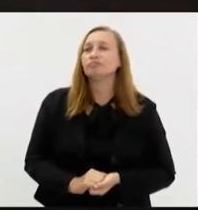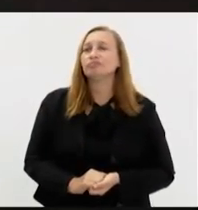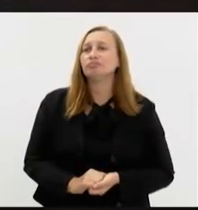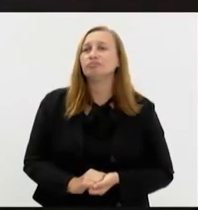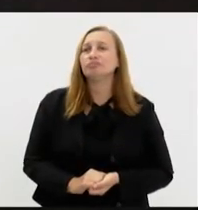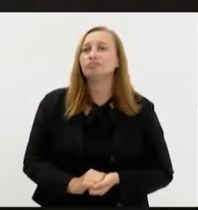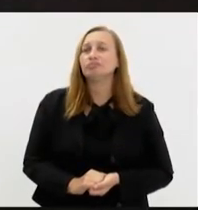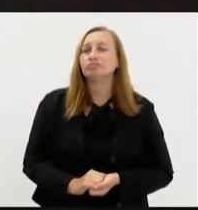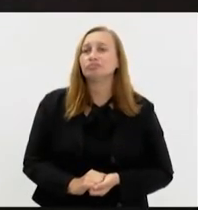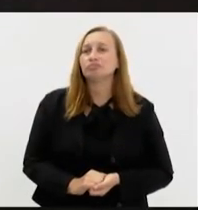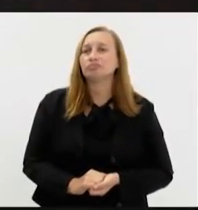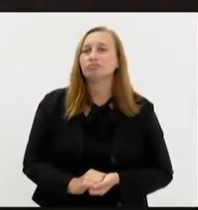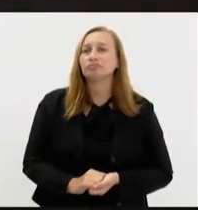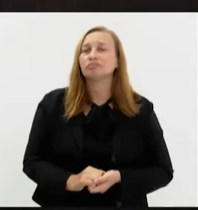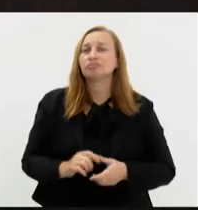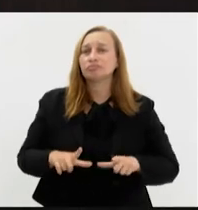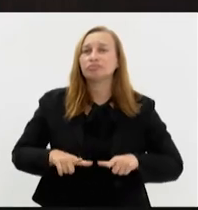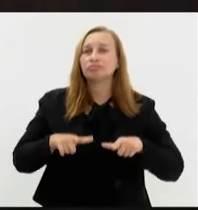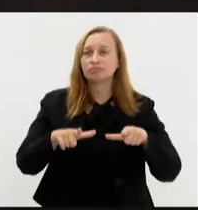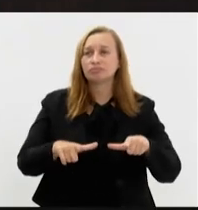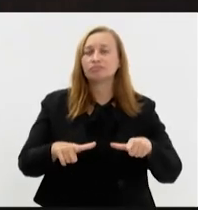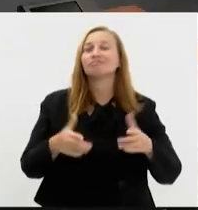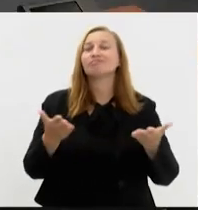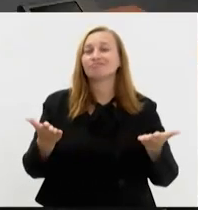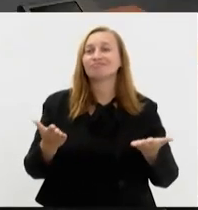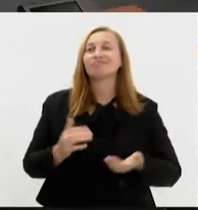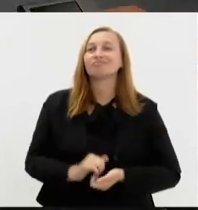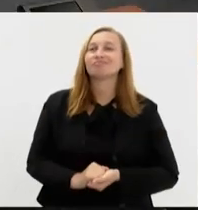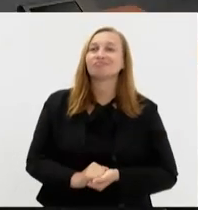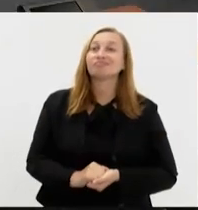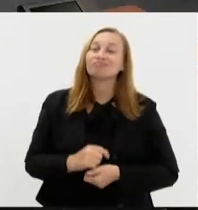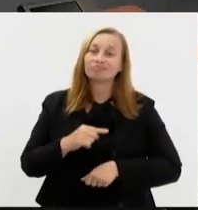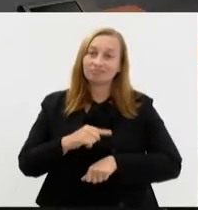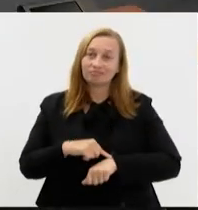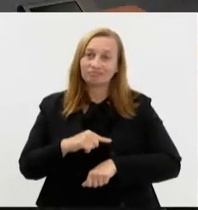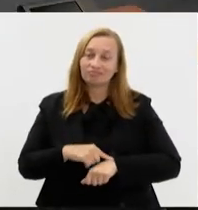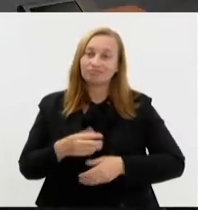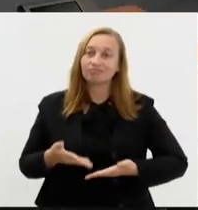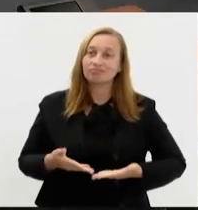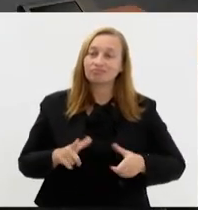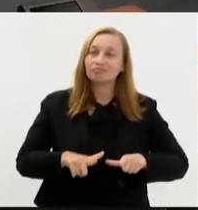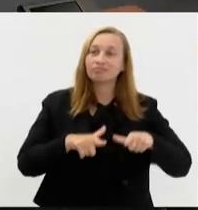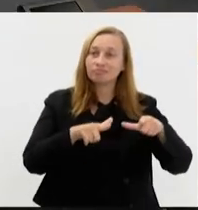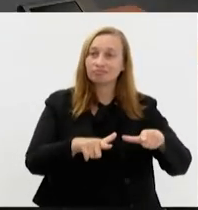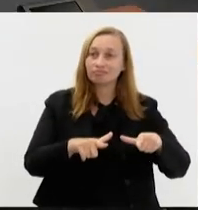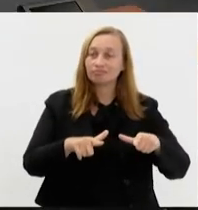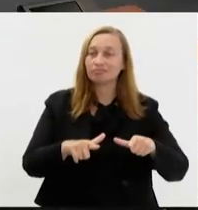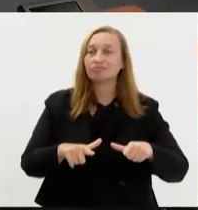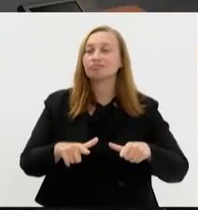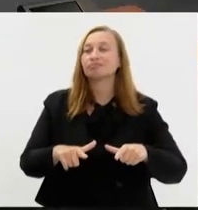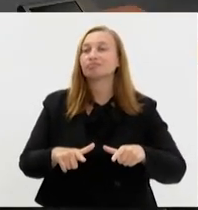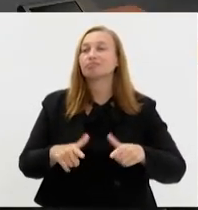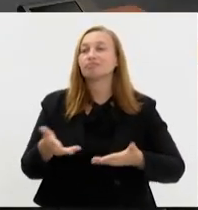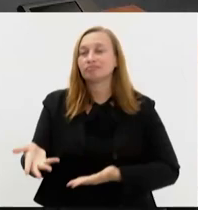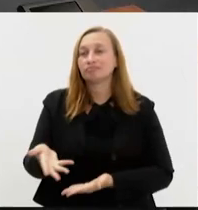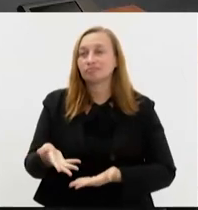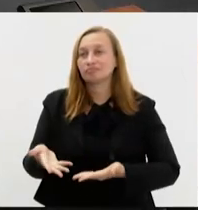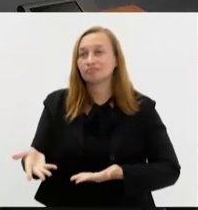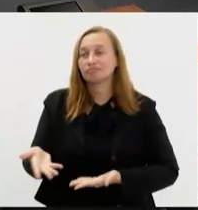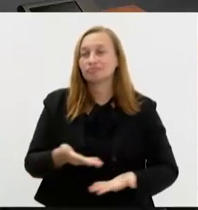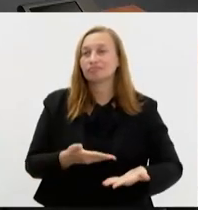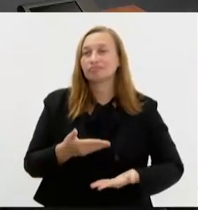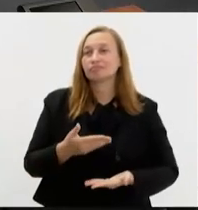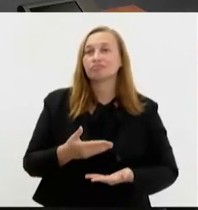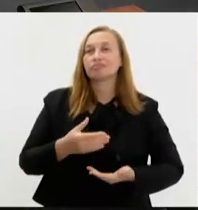a a entrega aqui não é isso sim sim muito obrigado nesse momento serão entregu certificados de participação aos participantes do